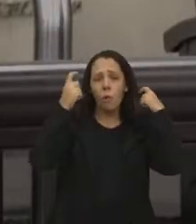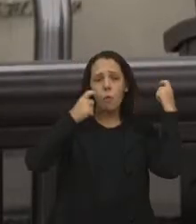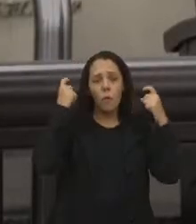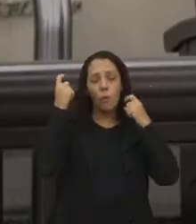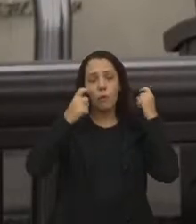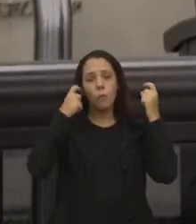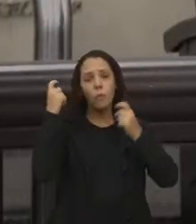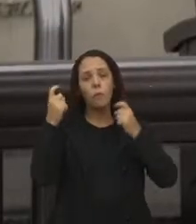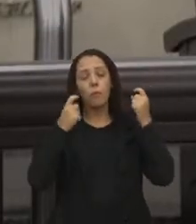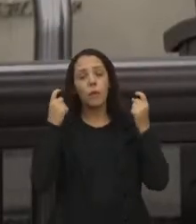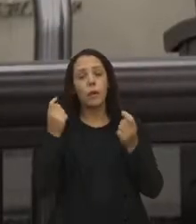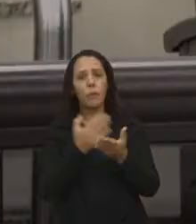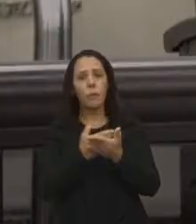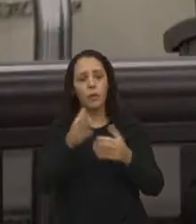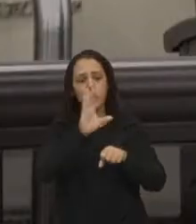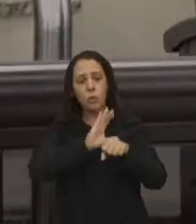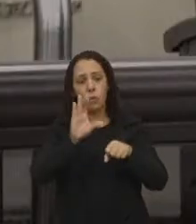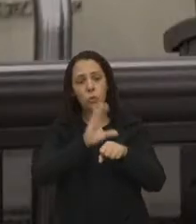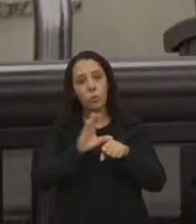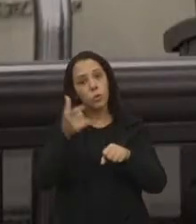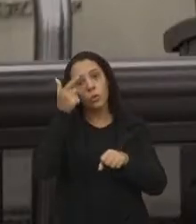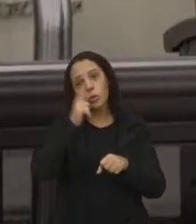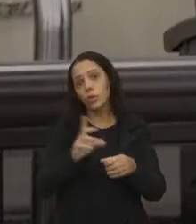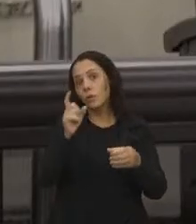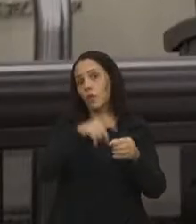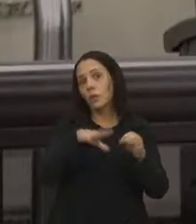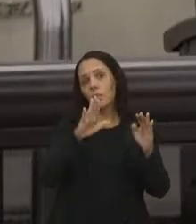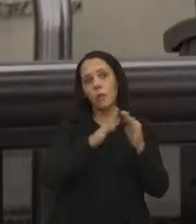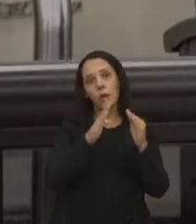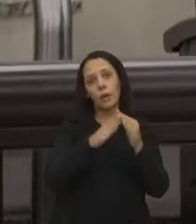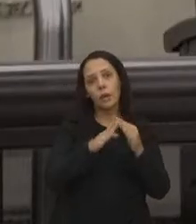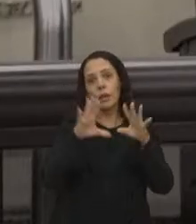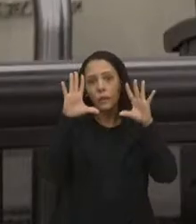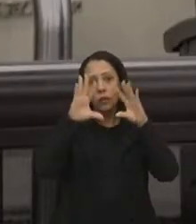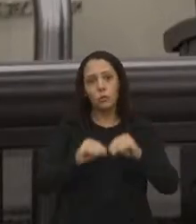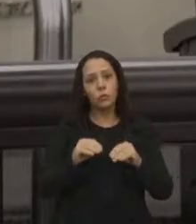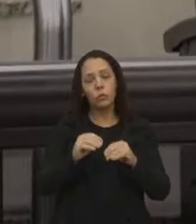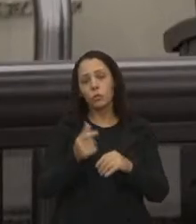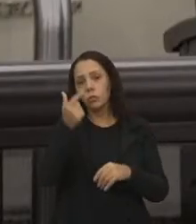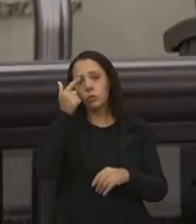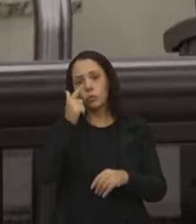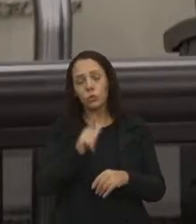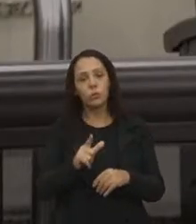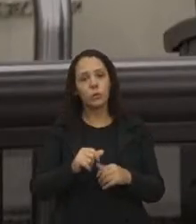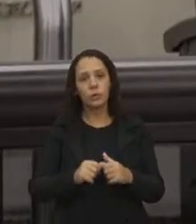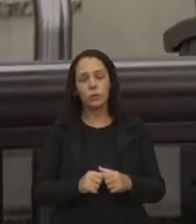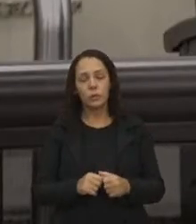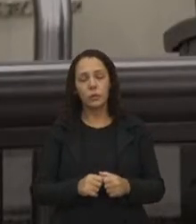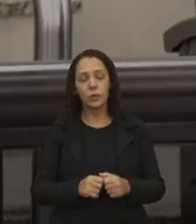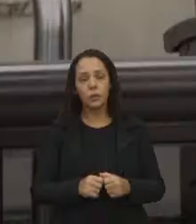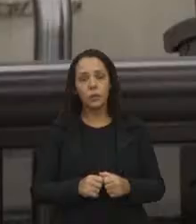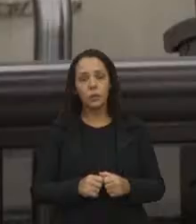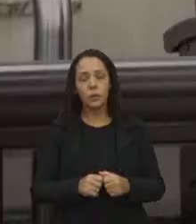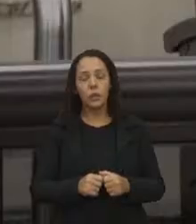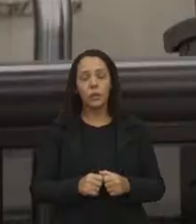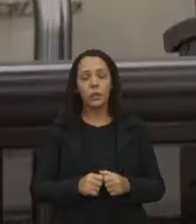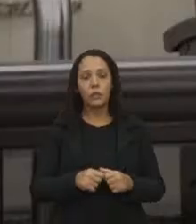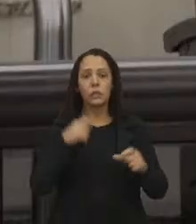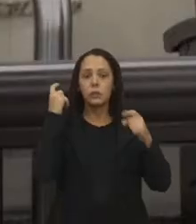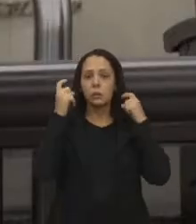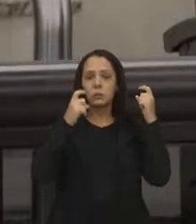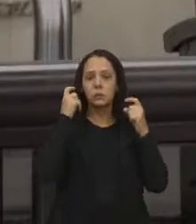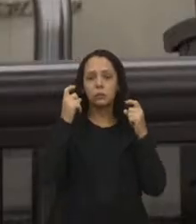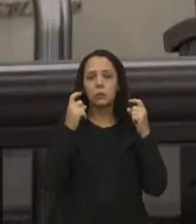questão de ingressar no curso e não conseguir ir embora à noite, da gente não conseguir cumprir toda a nossa jornada. Então, a nossa questão é